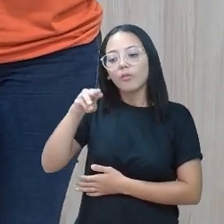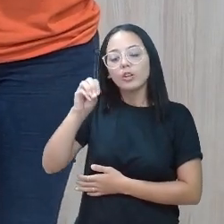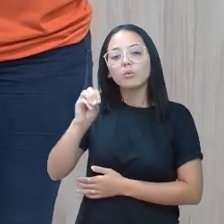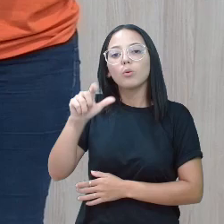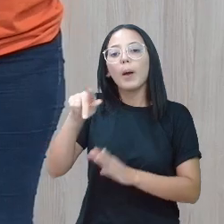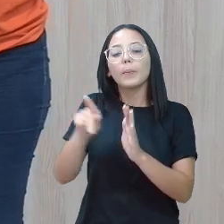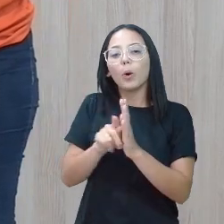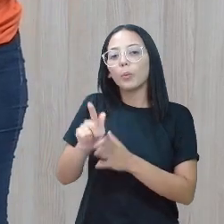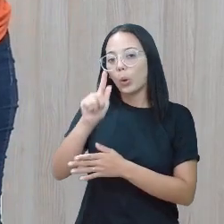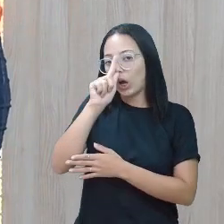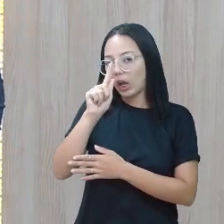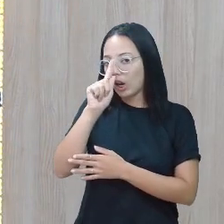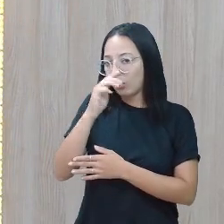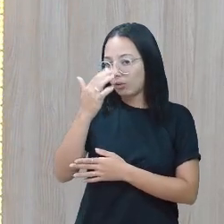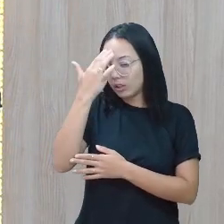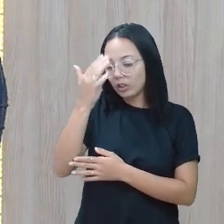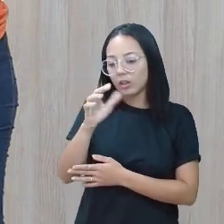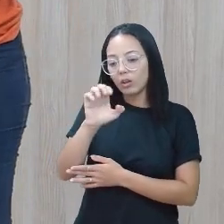do grego,